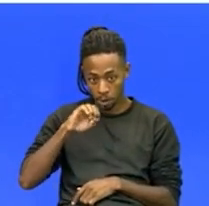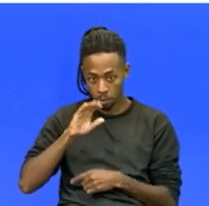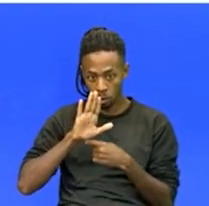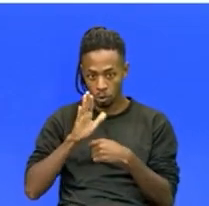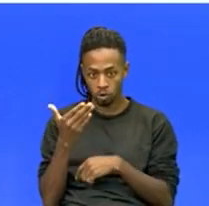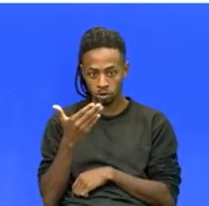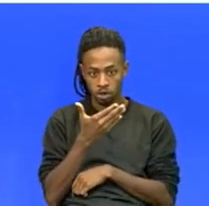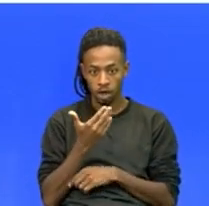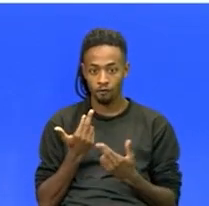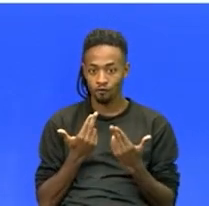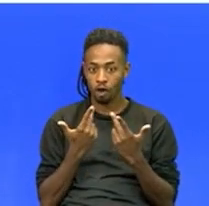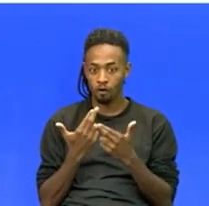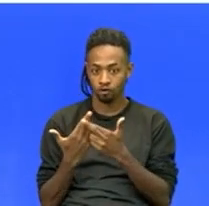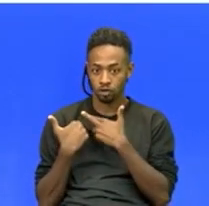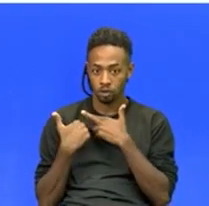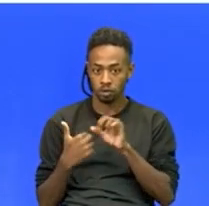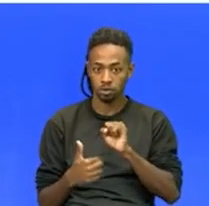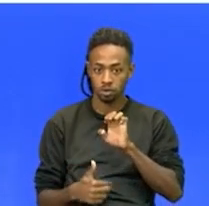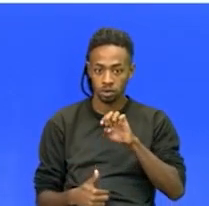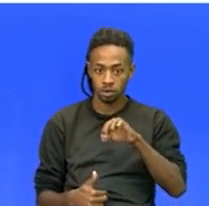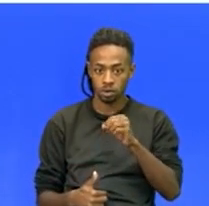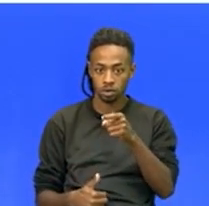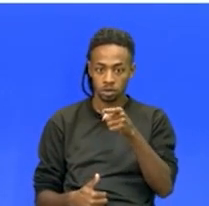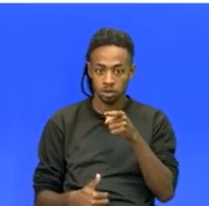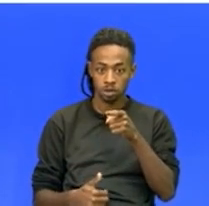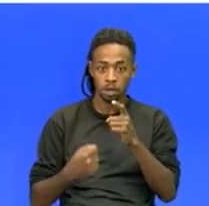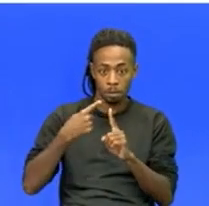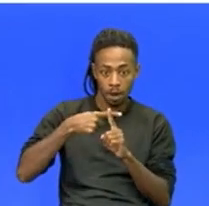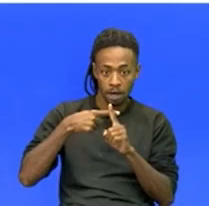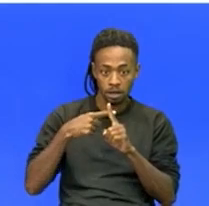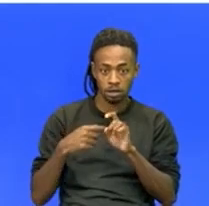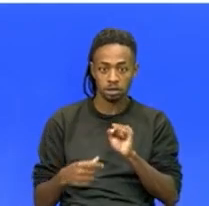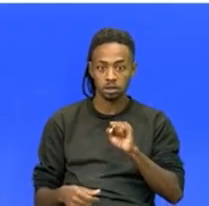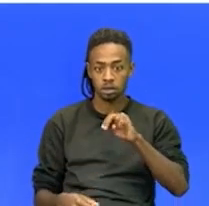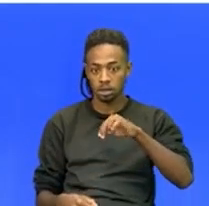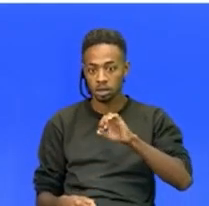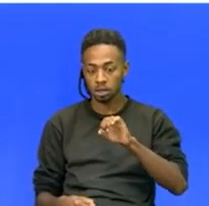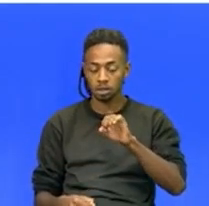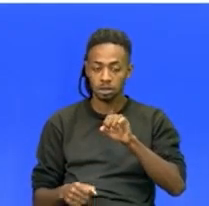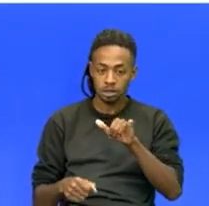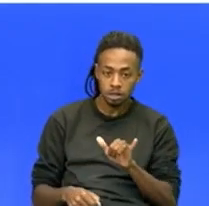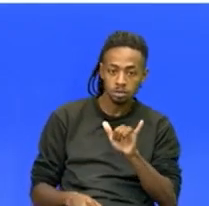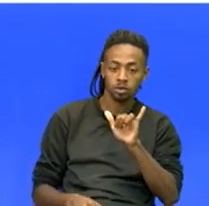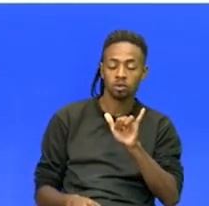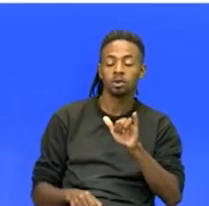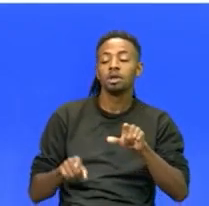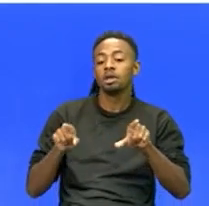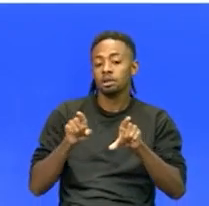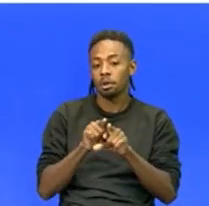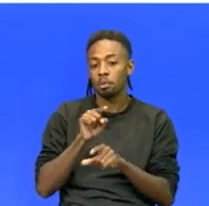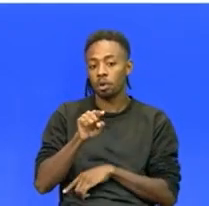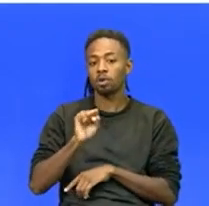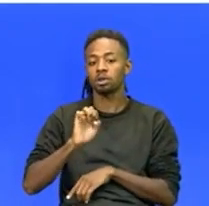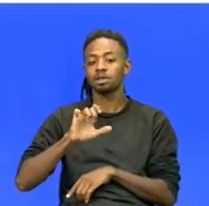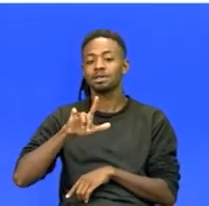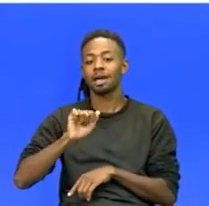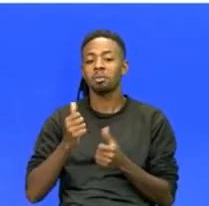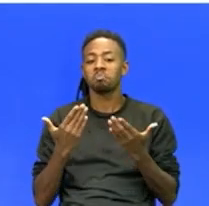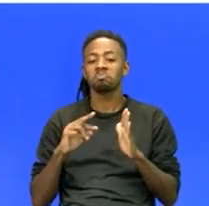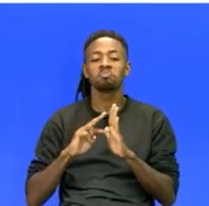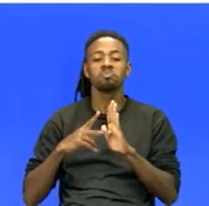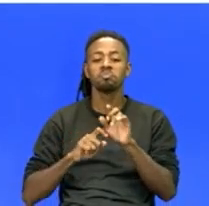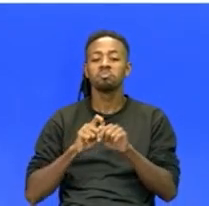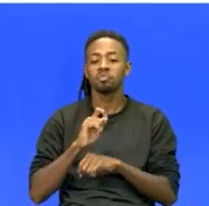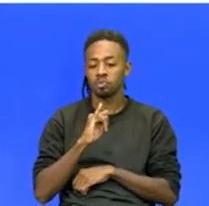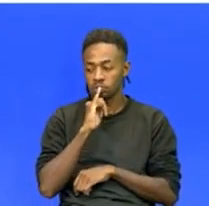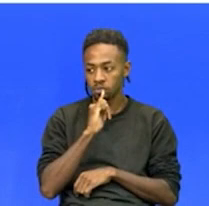da mesma função seno de x mais seno de y. E o ponto de sela, né? O ponto de sela, ele é uma alusão